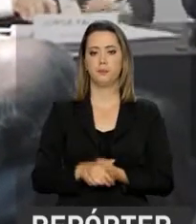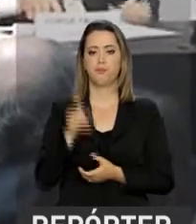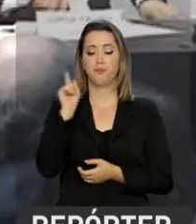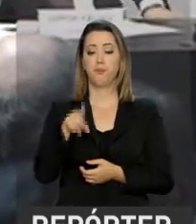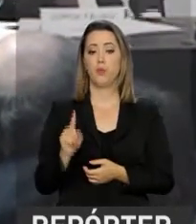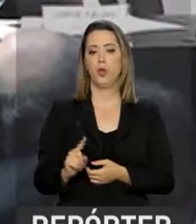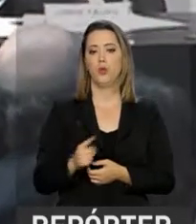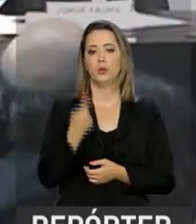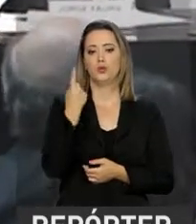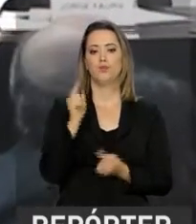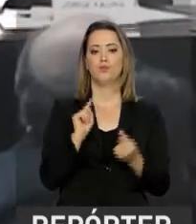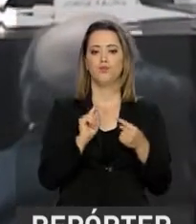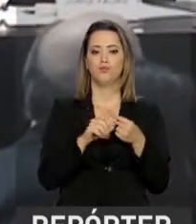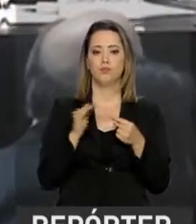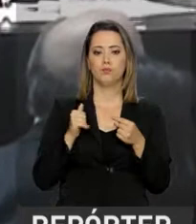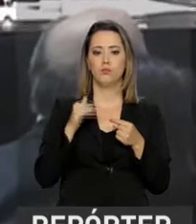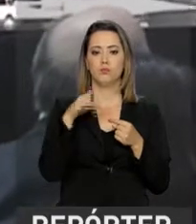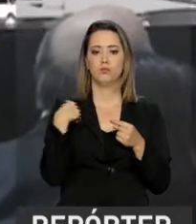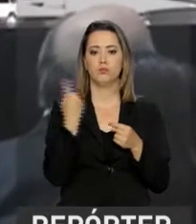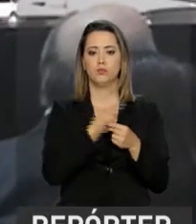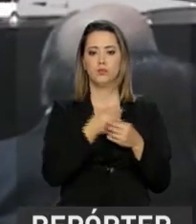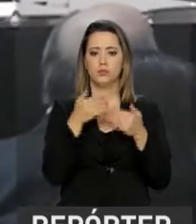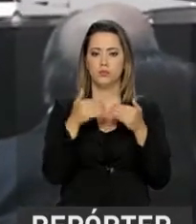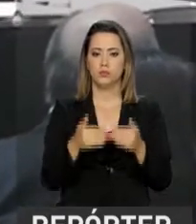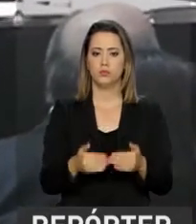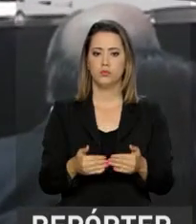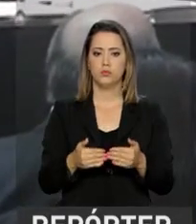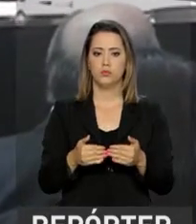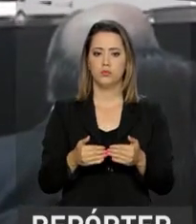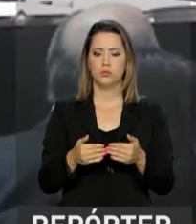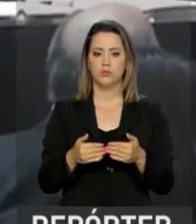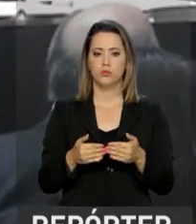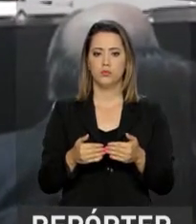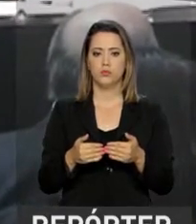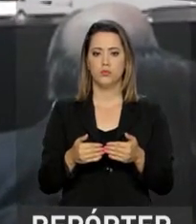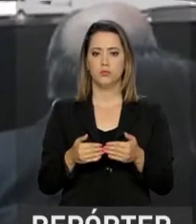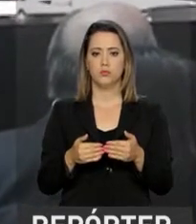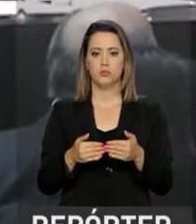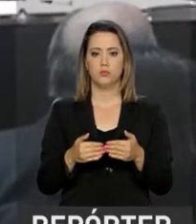mais que nós estamos colocando para